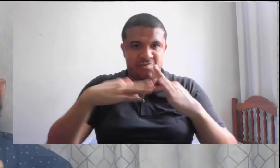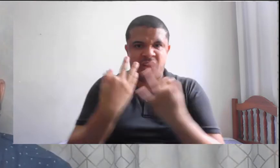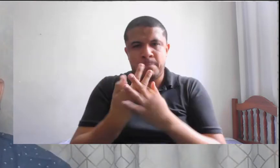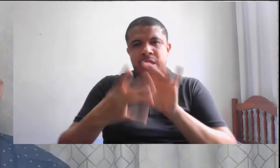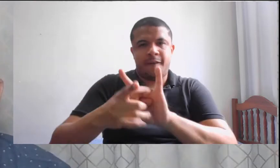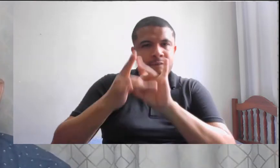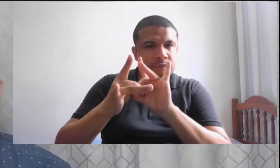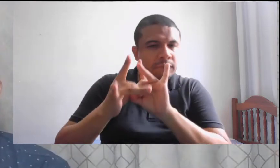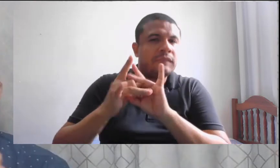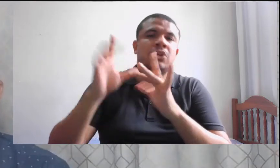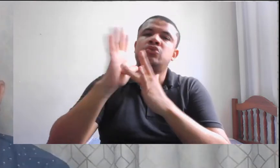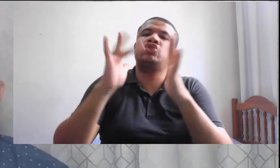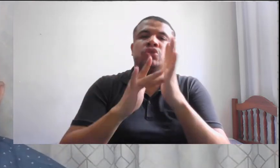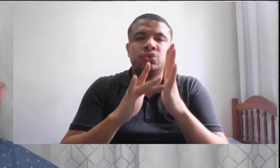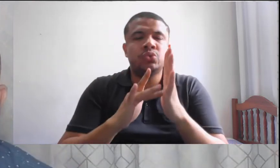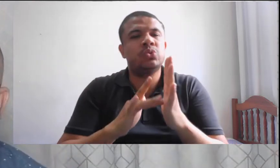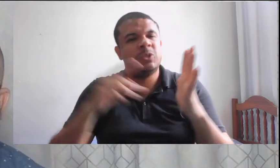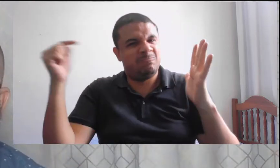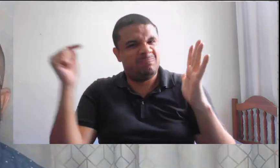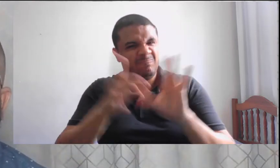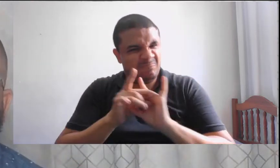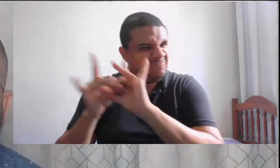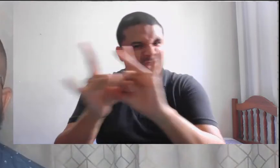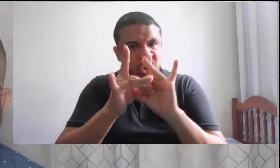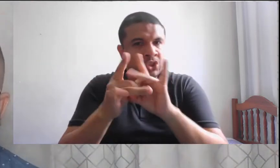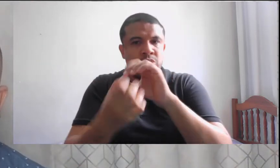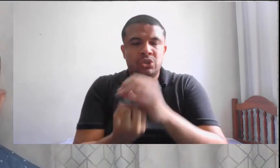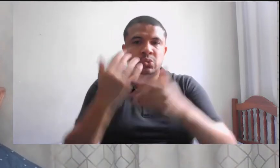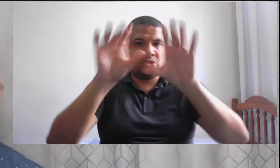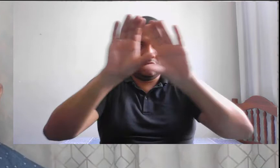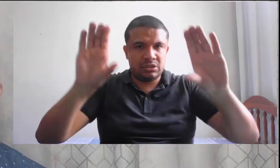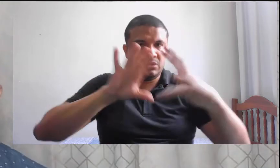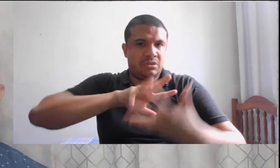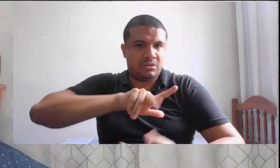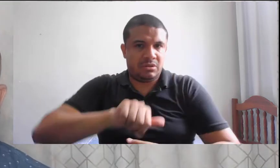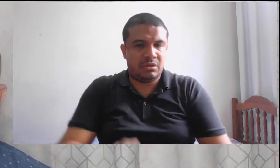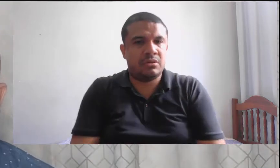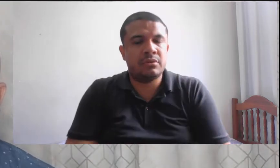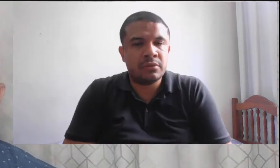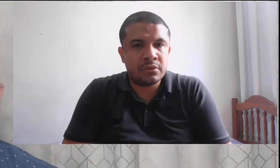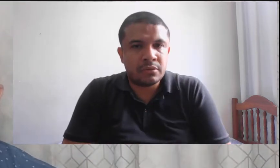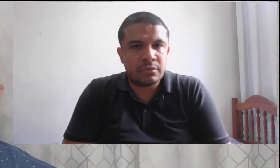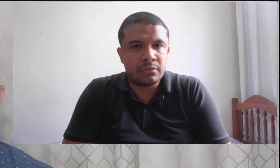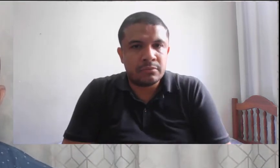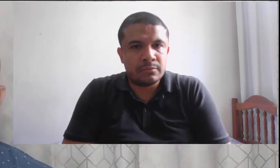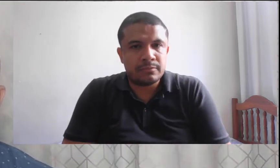sobre a rocha. E a rocha é o Senhor que fez o céu e fez a terra.